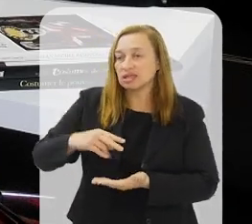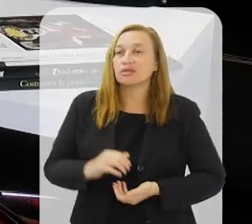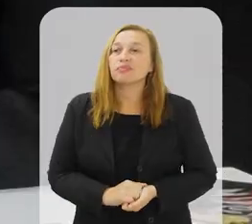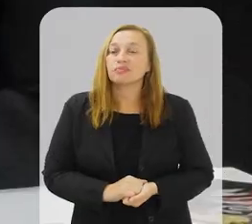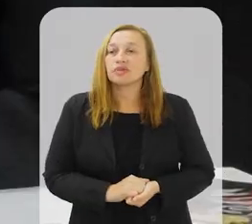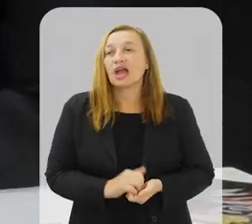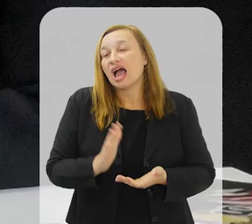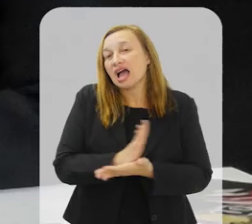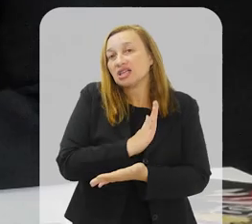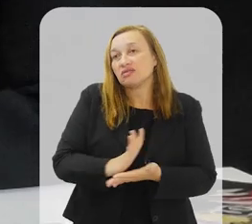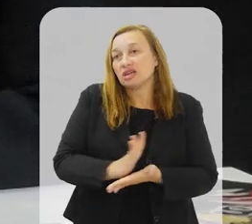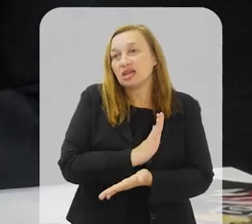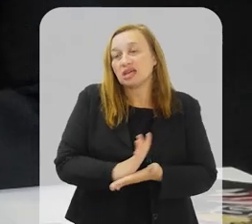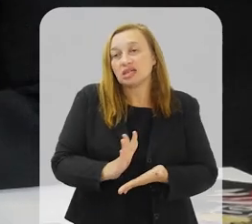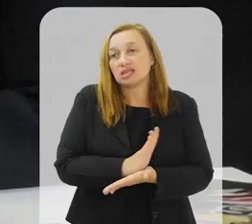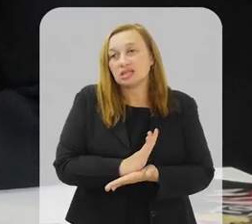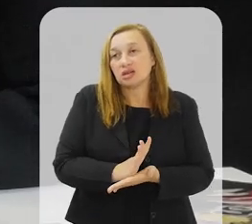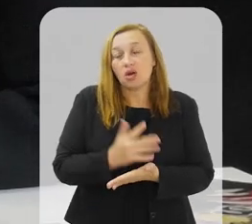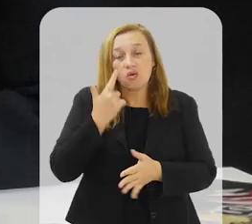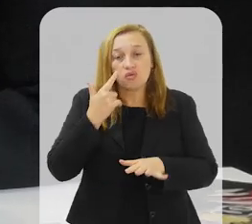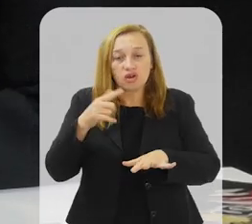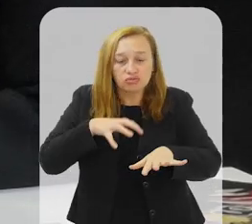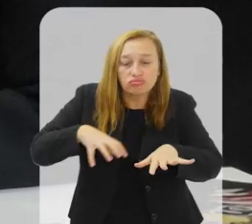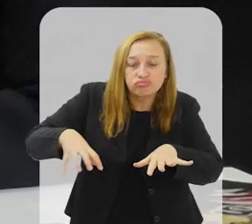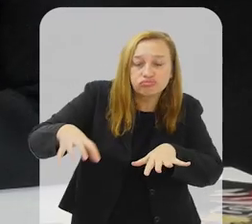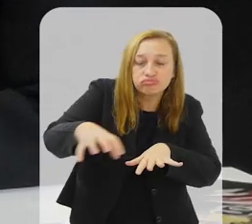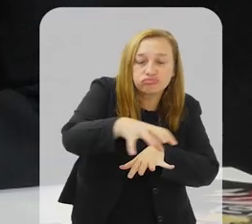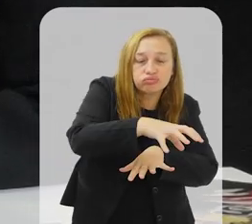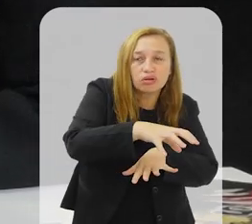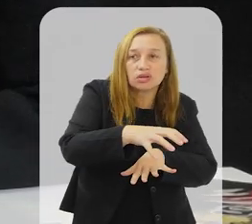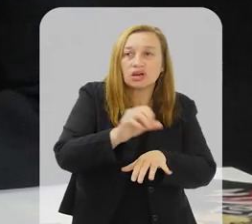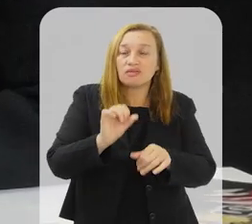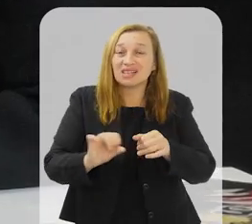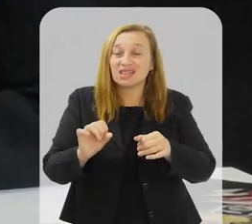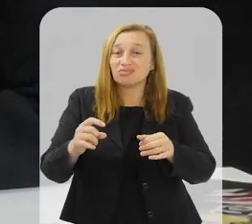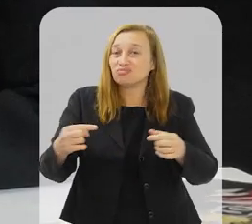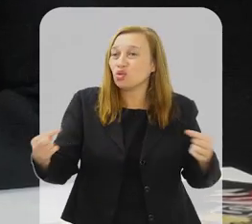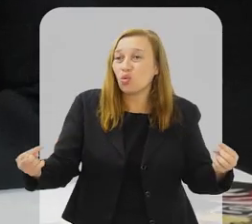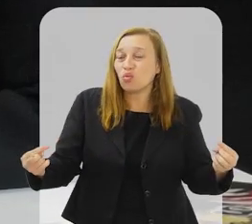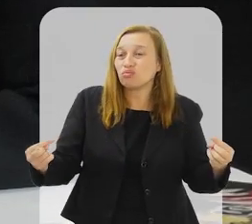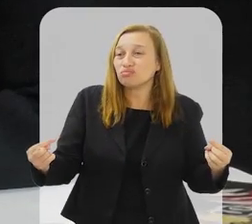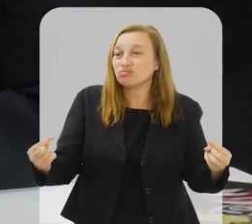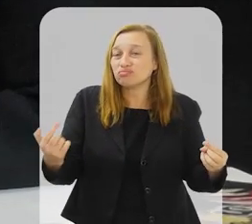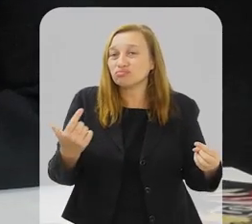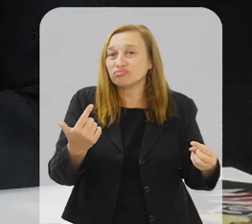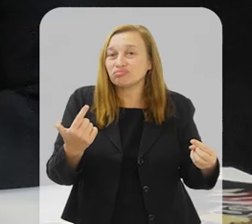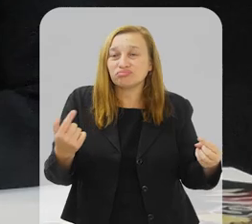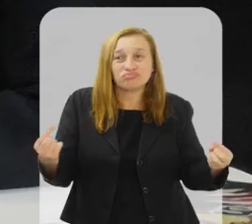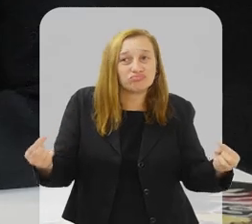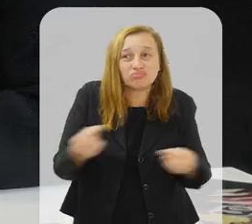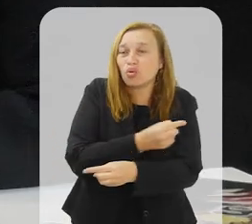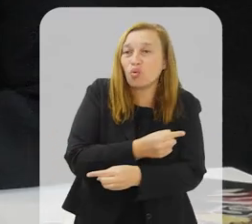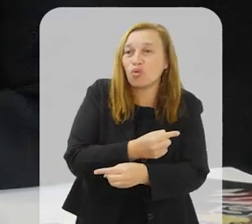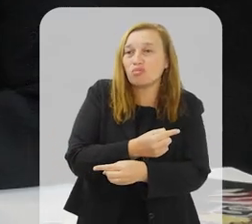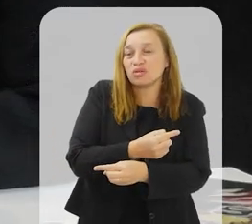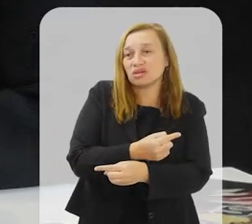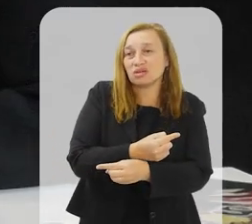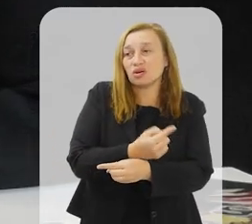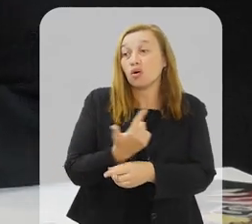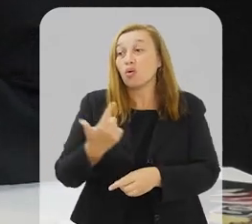né muitas vezes eu quero fazer coisas em carros alegóricos e aí não existe um entendimento né esse ano mesmo